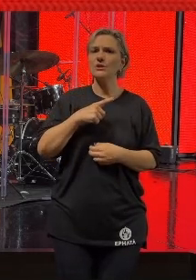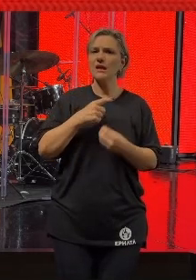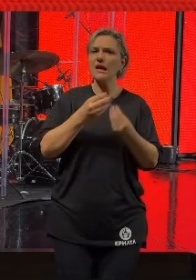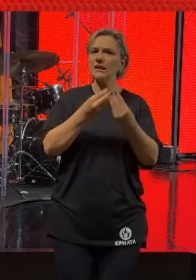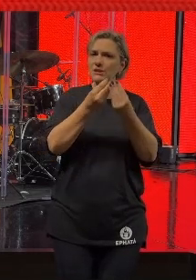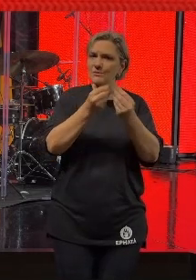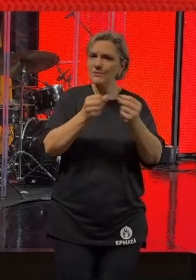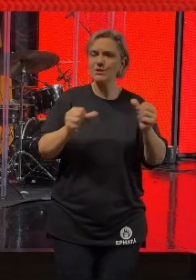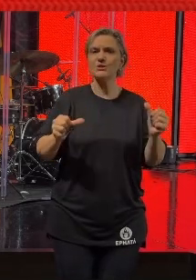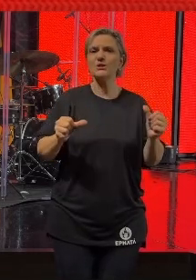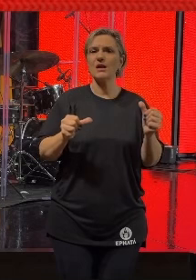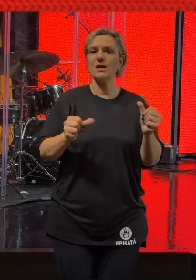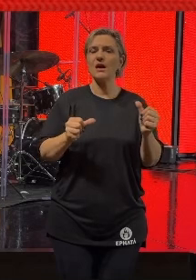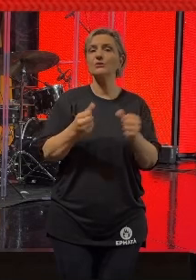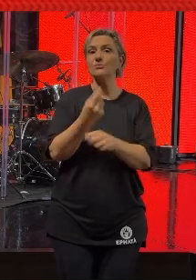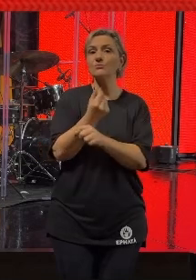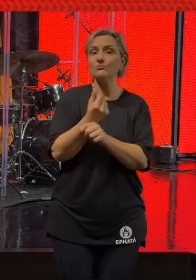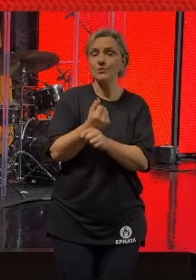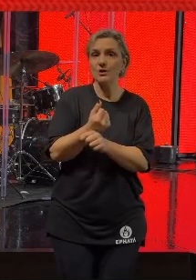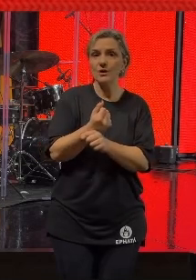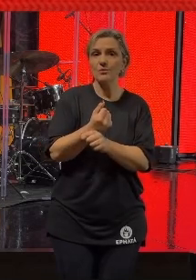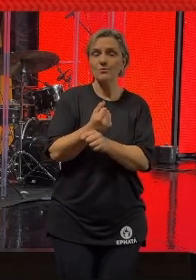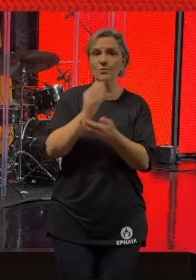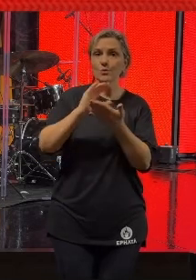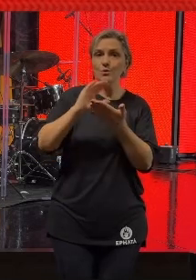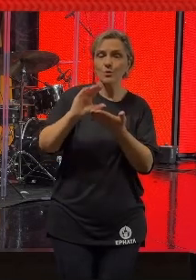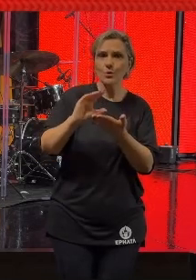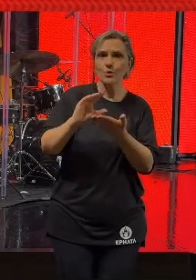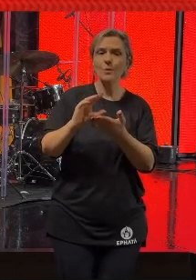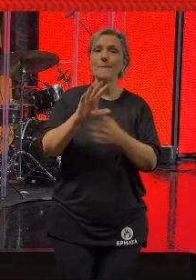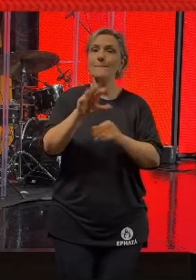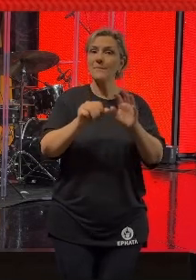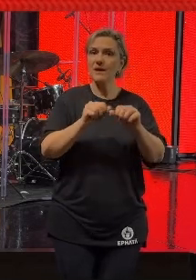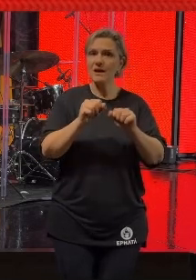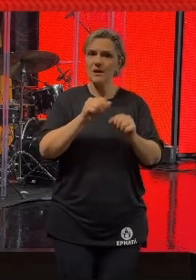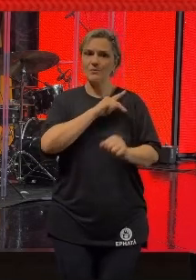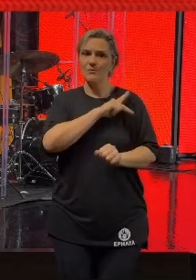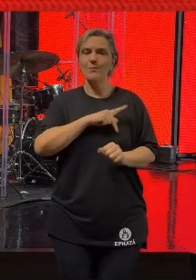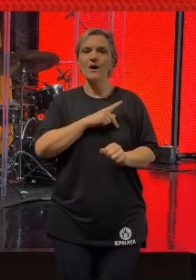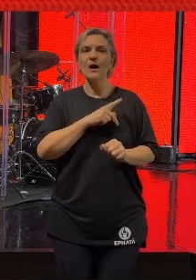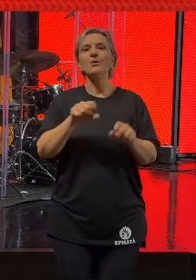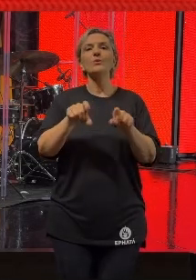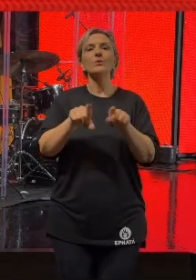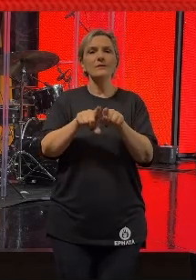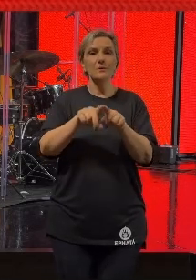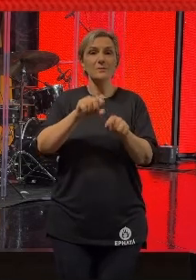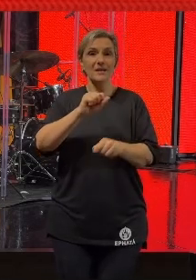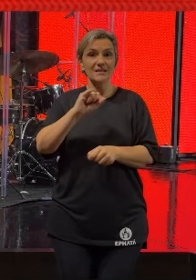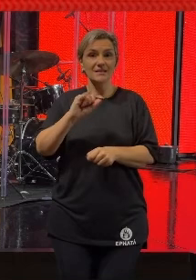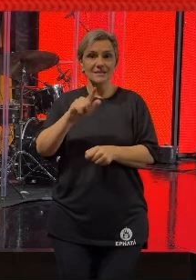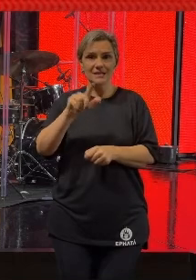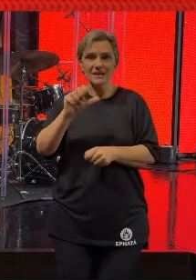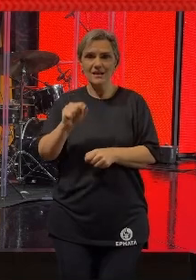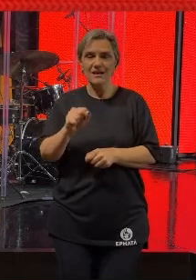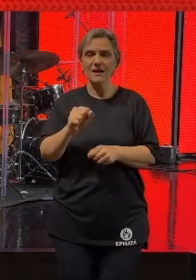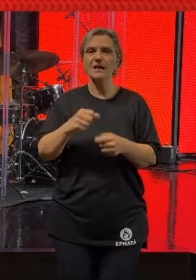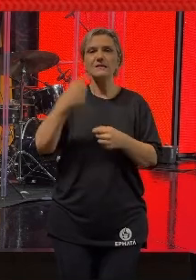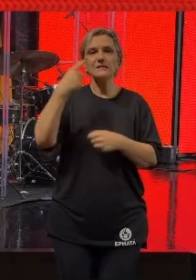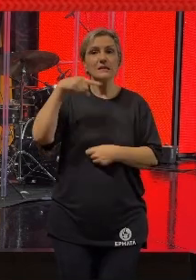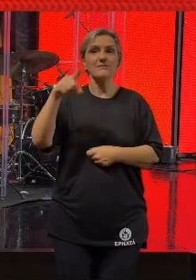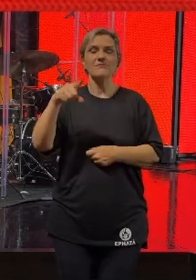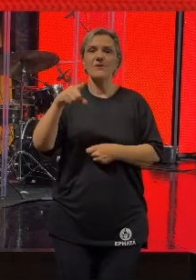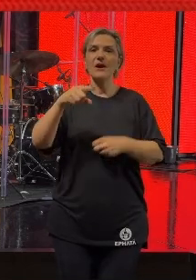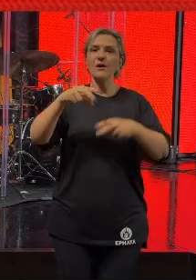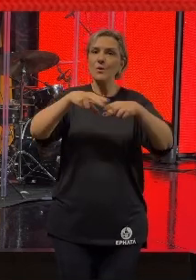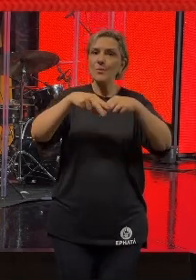a esperança do lucro, agarraram Paulo e Silas e os arrastaram para a praça, à presença das